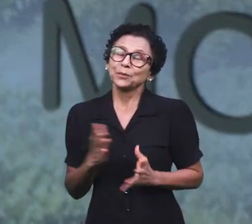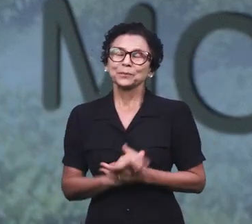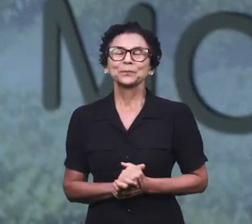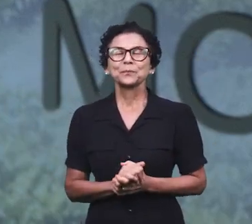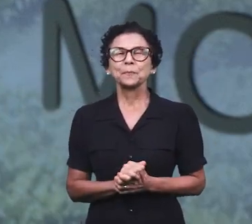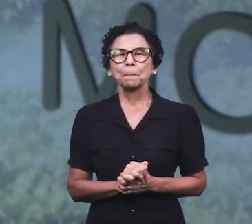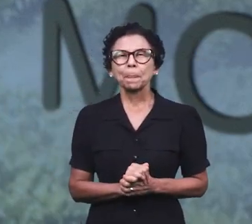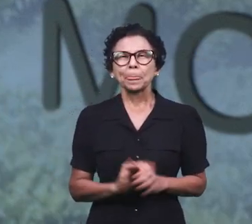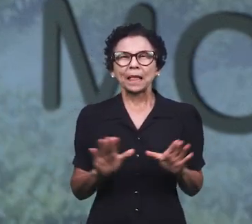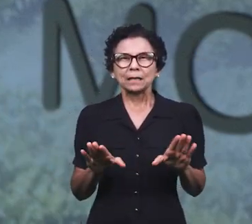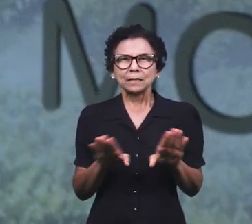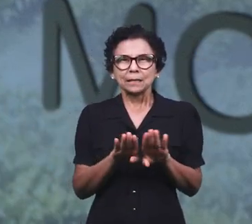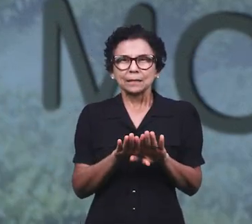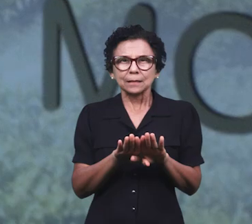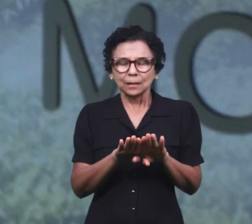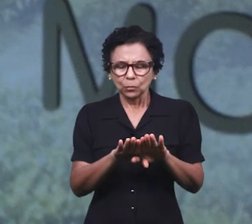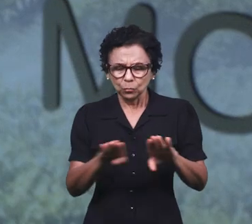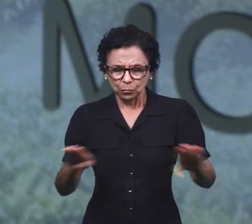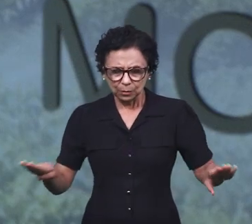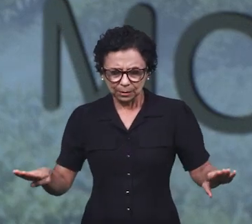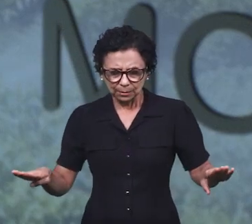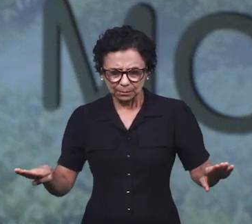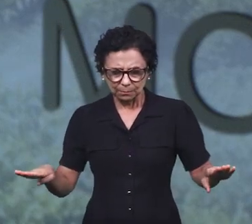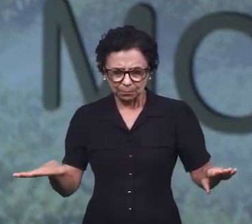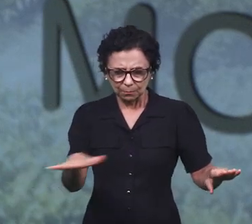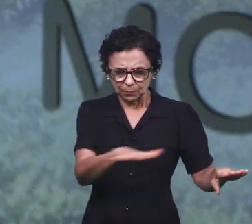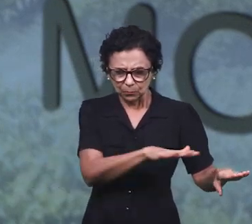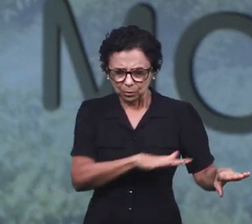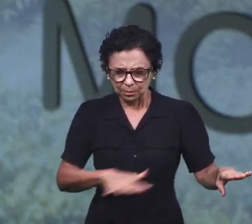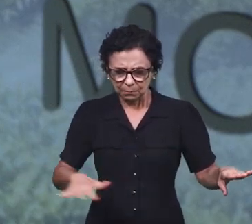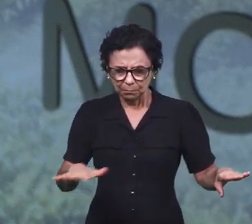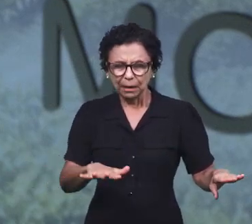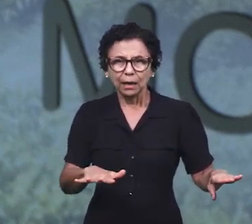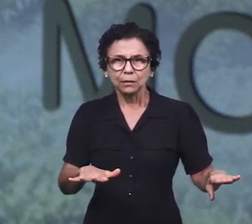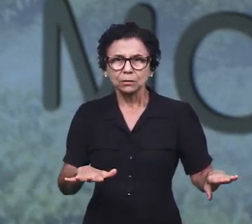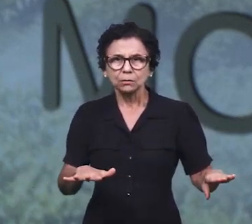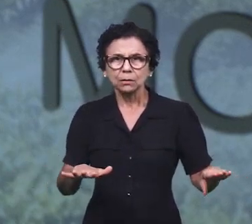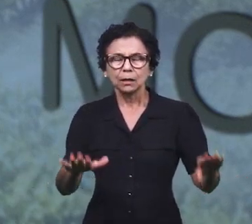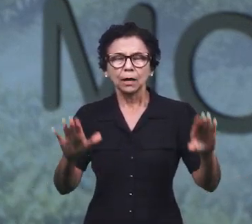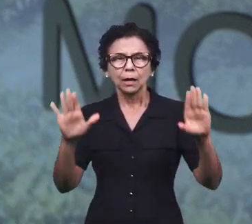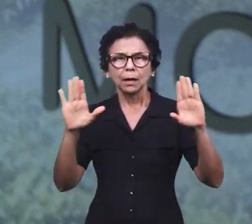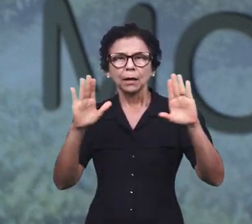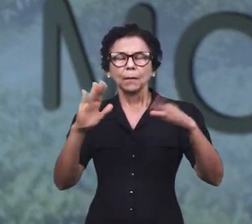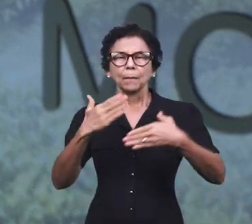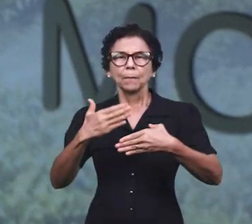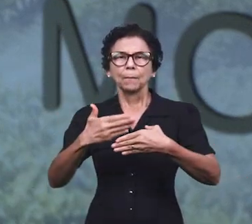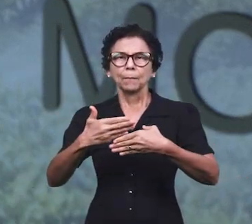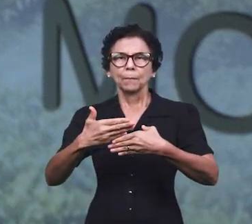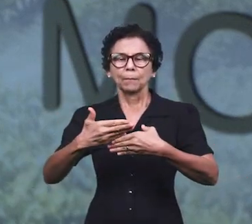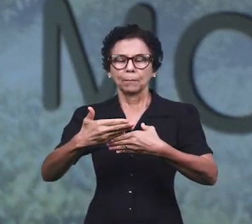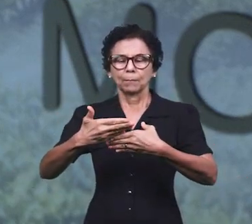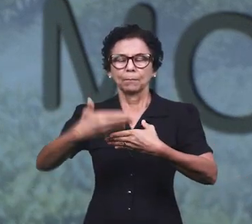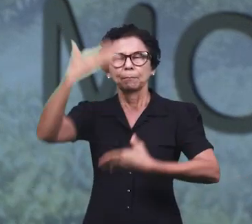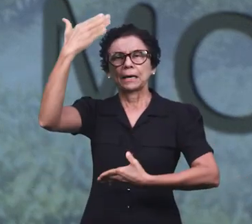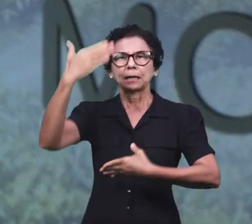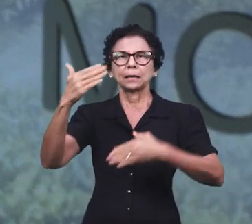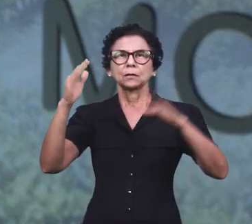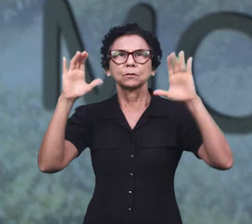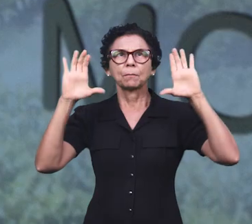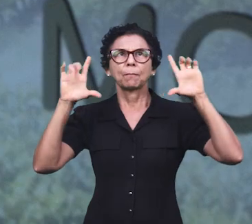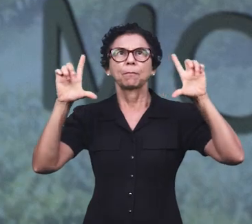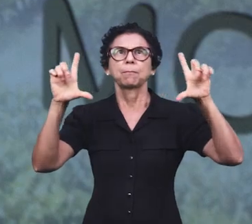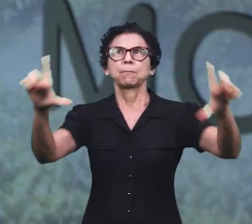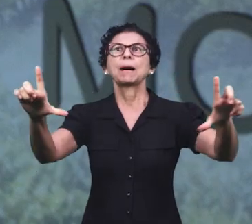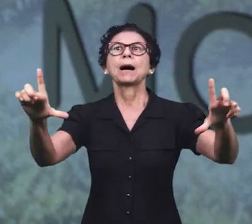varandazinha, você colocando um pallet ali, levando os vasos para ali, você pode ter uma horta dentro da sua própria